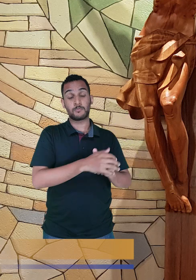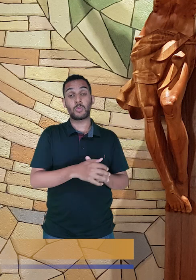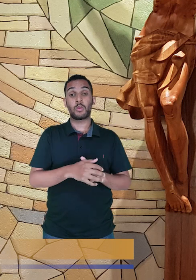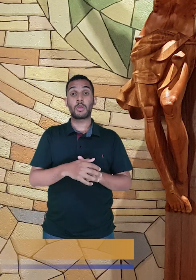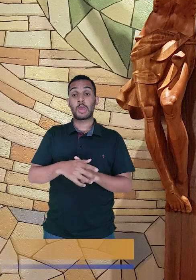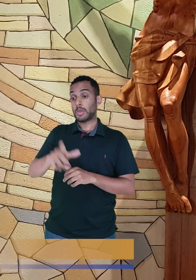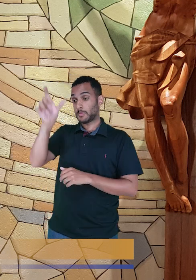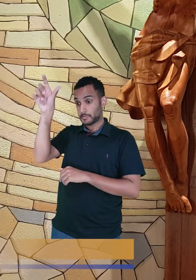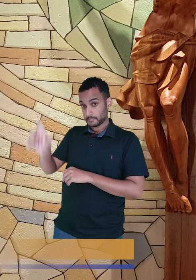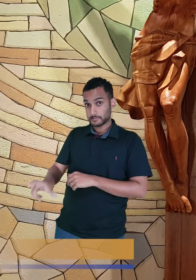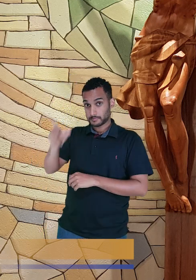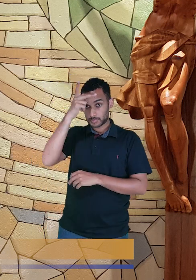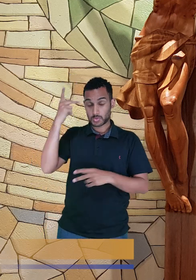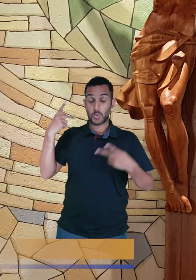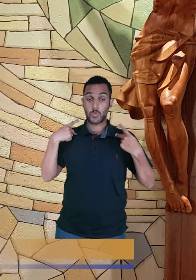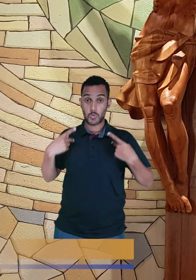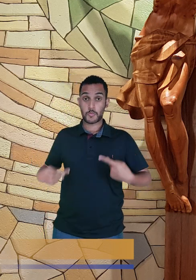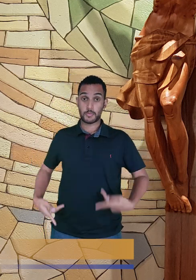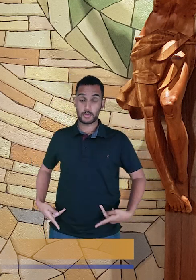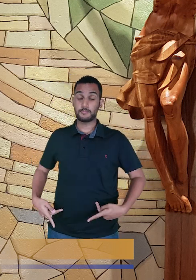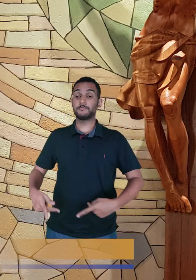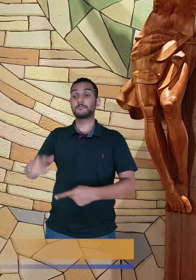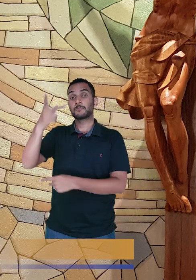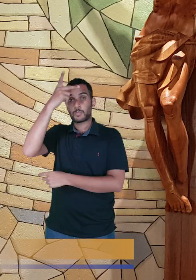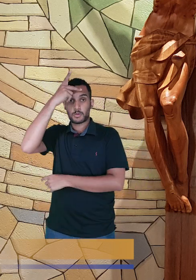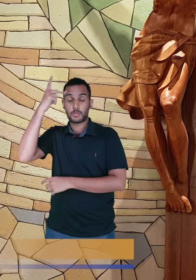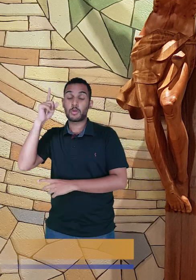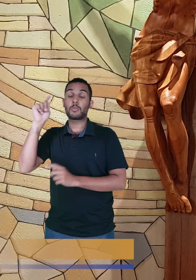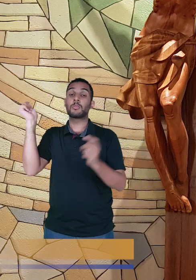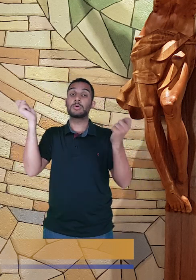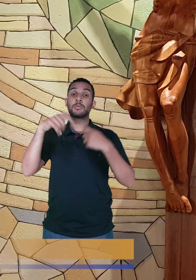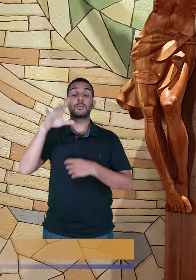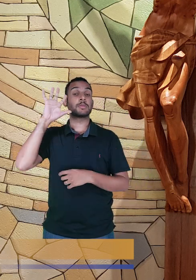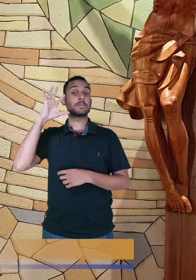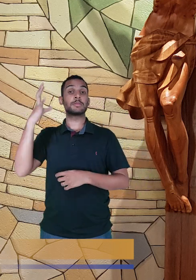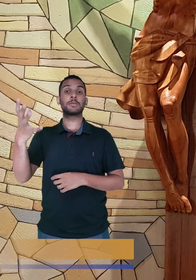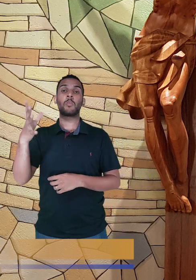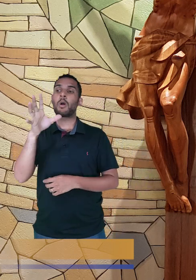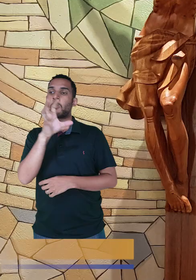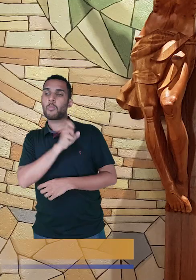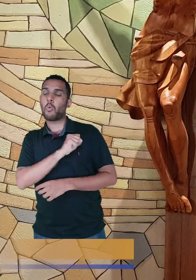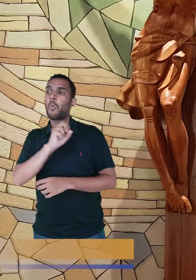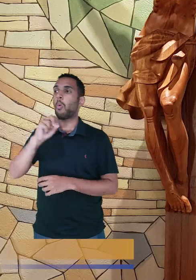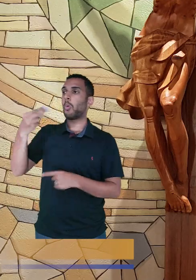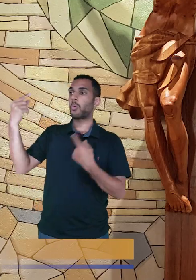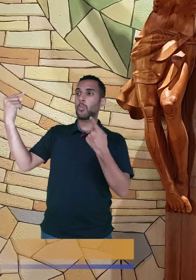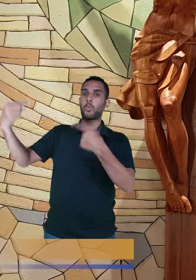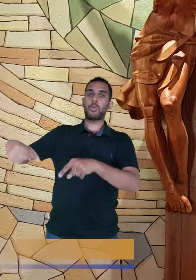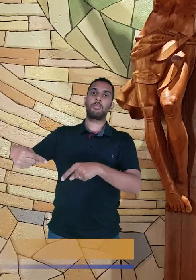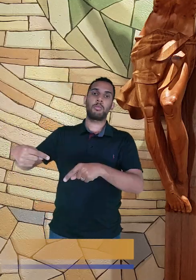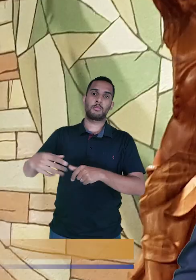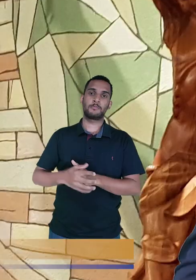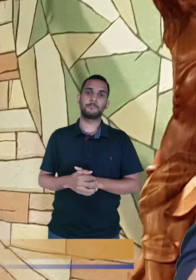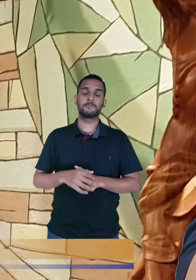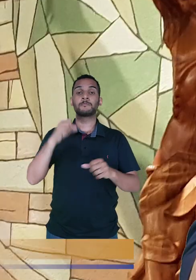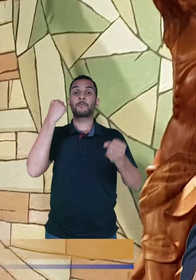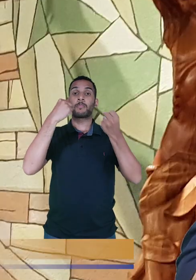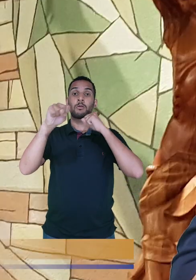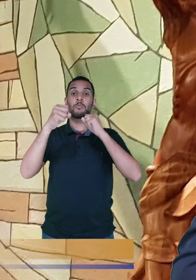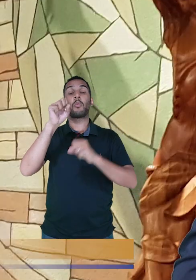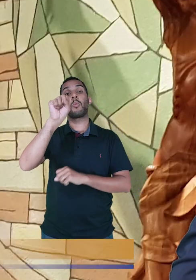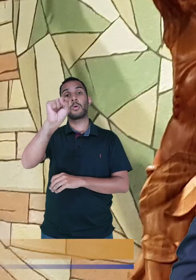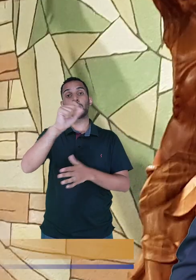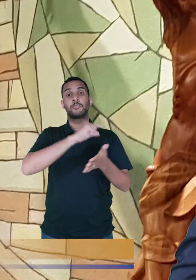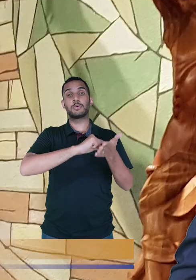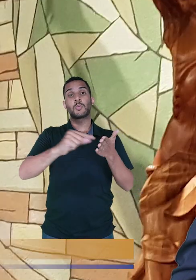é pessoa, isto é, ele pode, pela vontade e pela inteligência, se decidir pelo amor ou contra ele. No